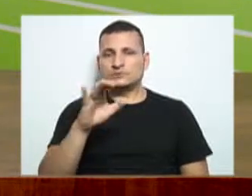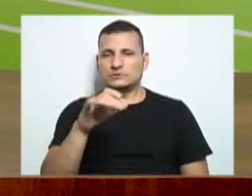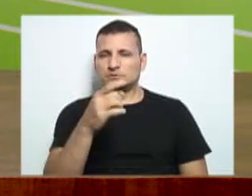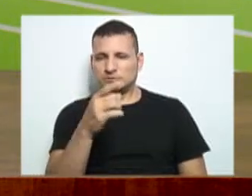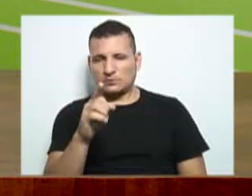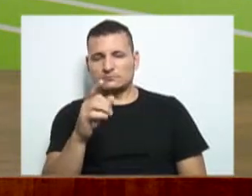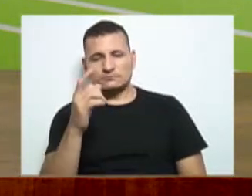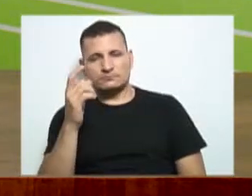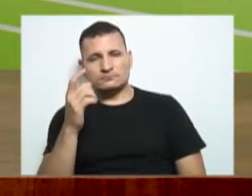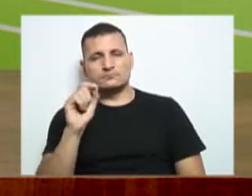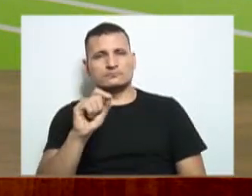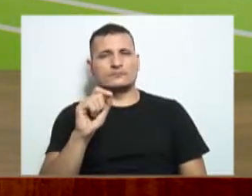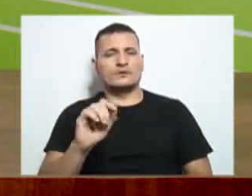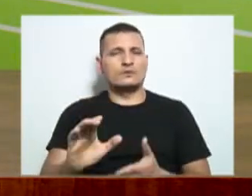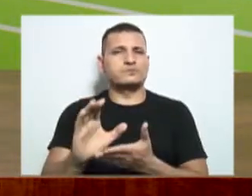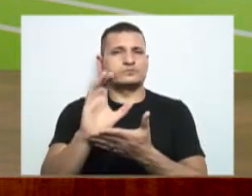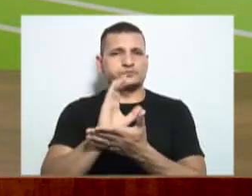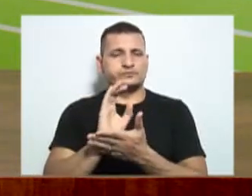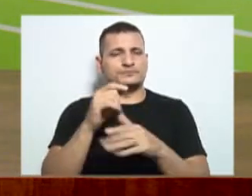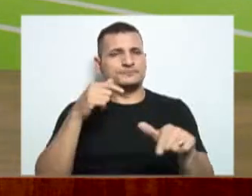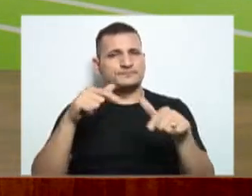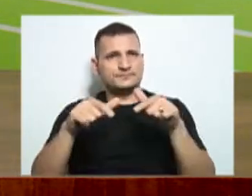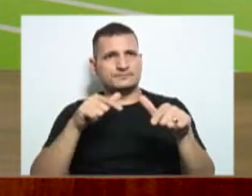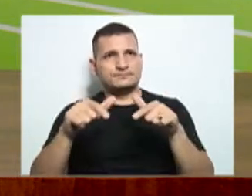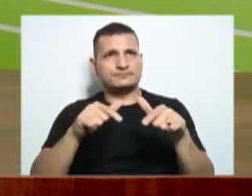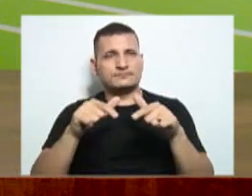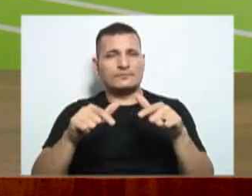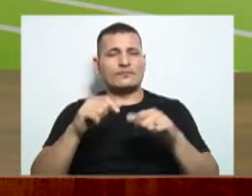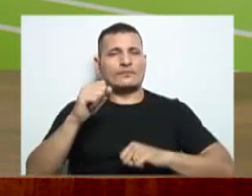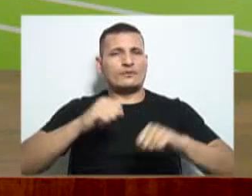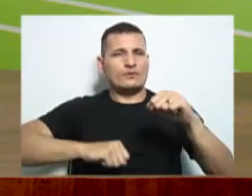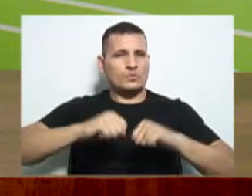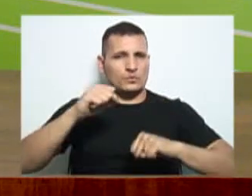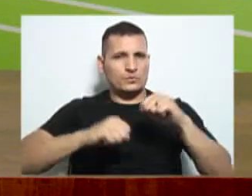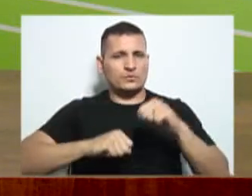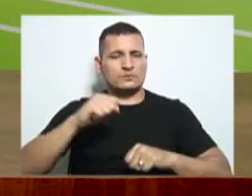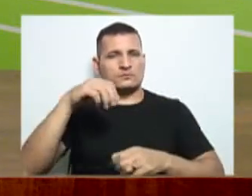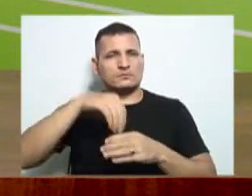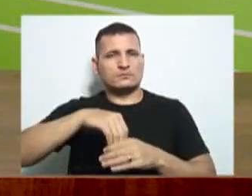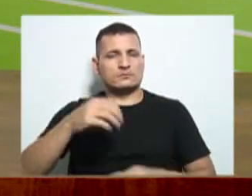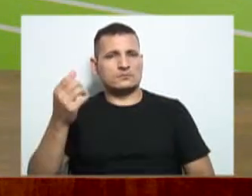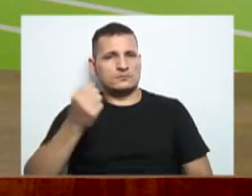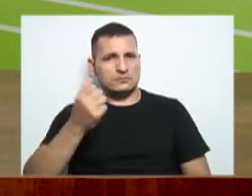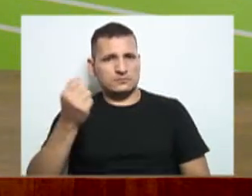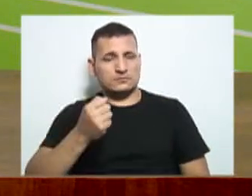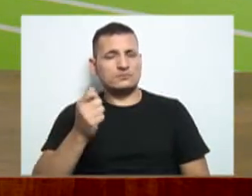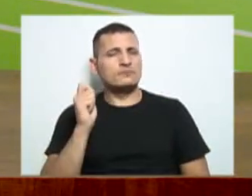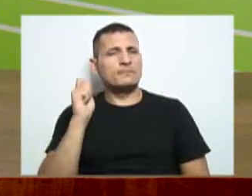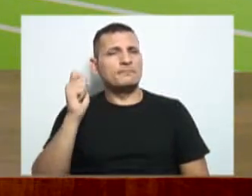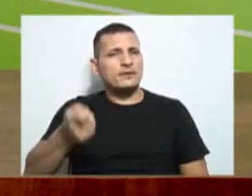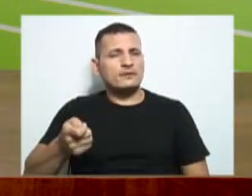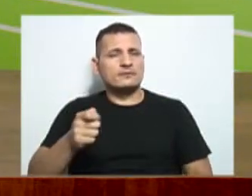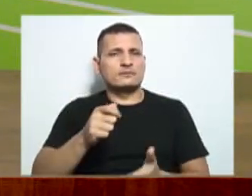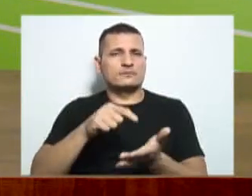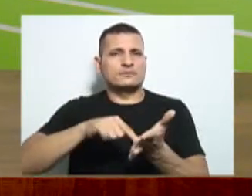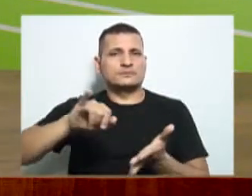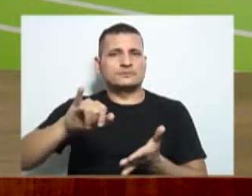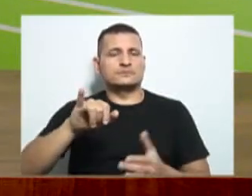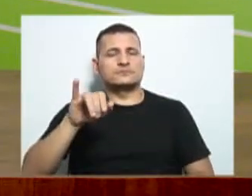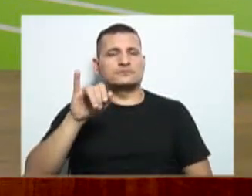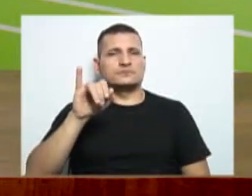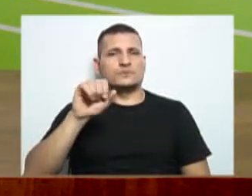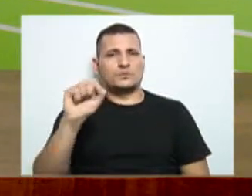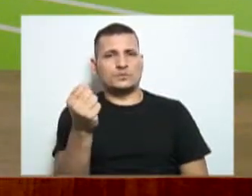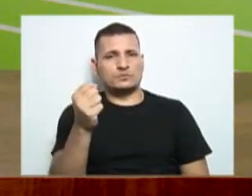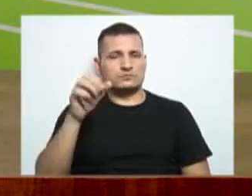lucro das atividades da industrialização do leite, 8%. Aí vamos